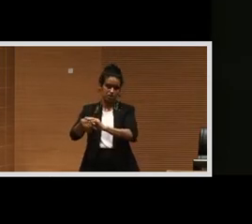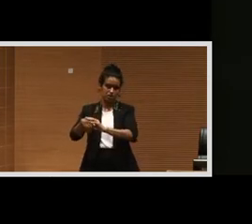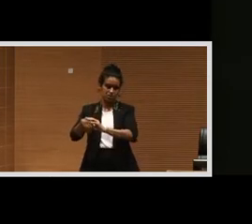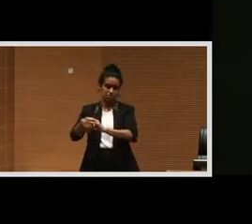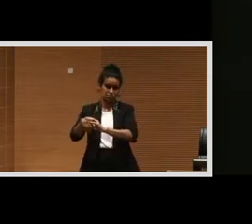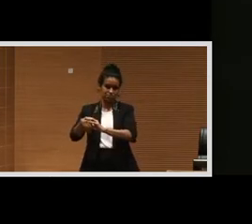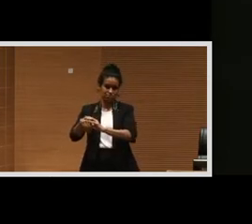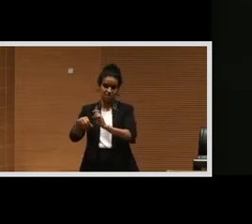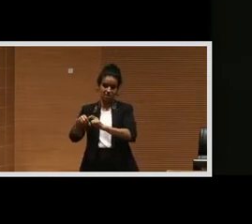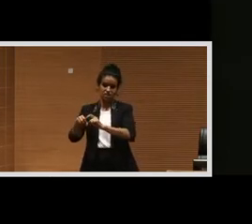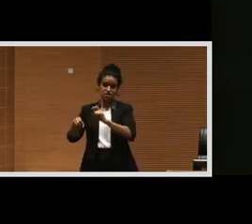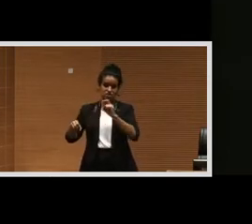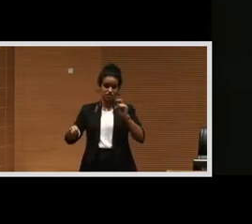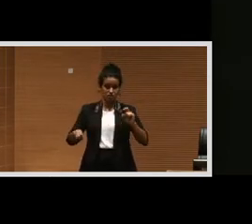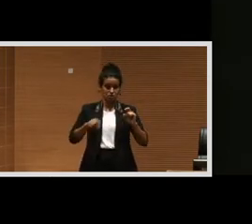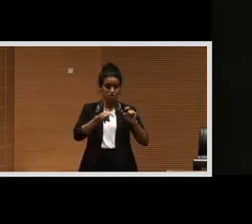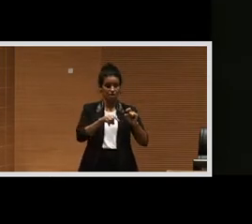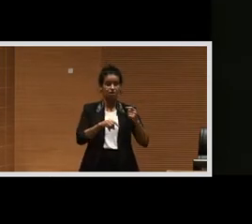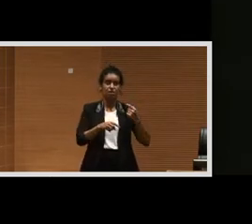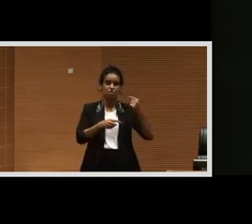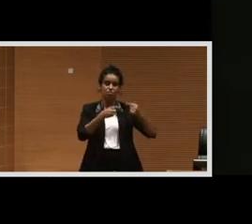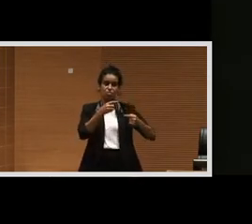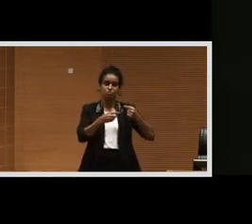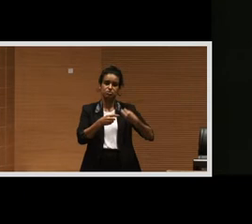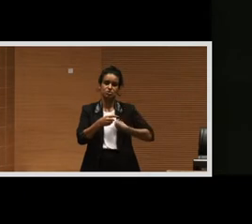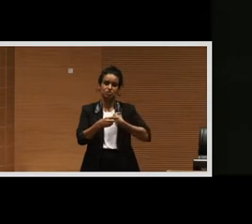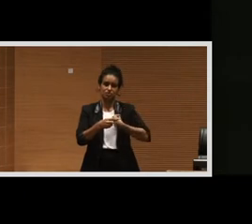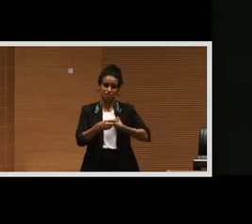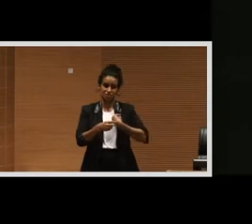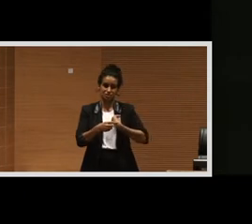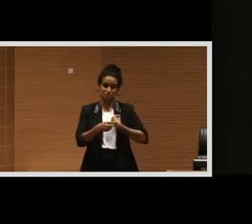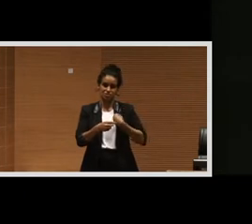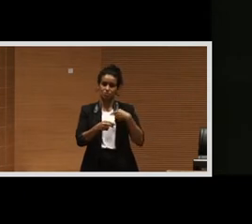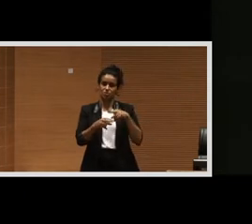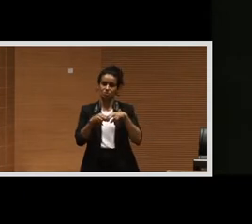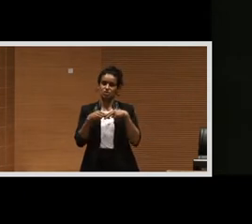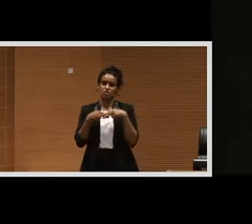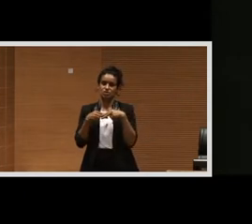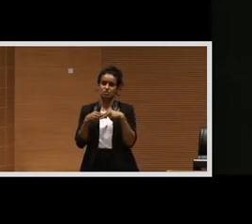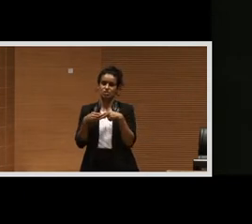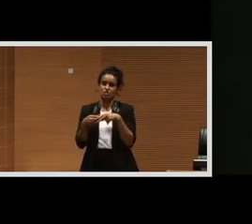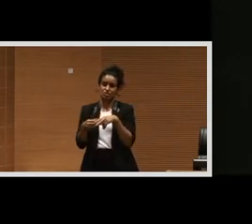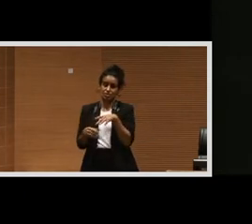isso eu consigo naturalizar e por isso eu consigo medicalizar.